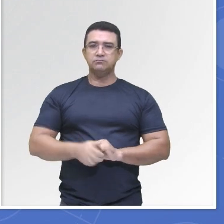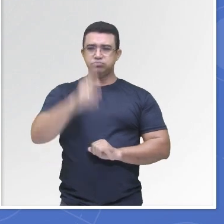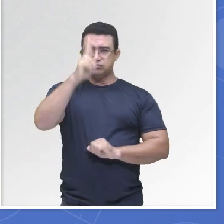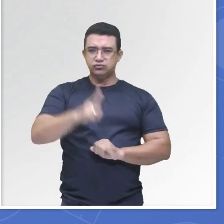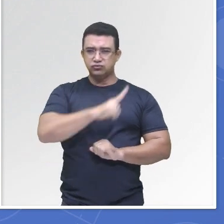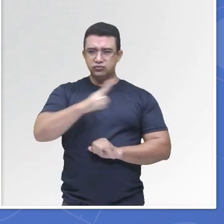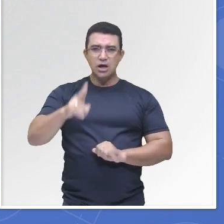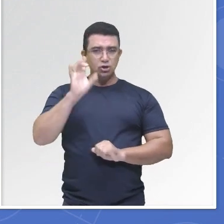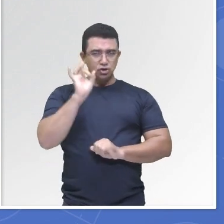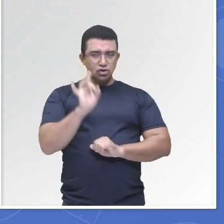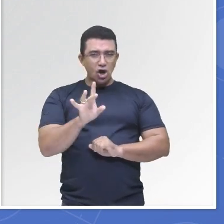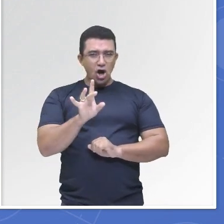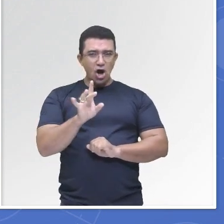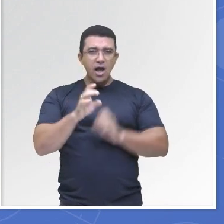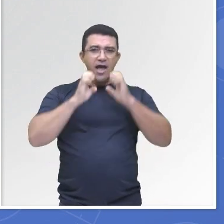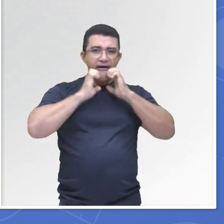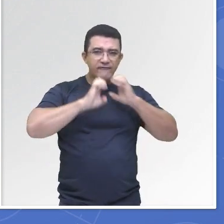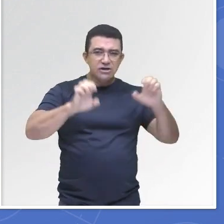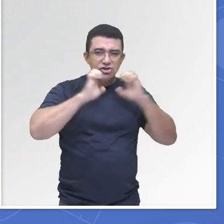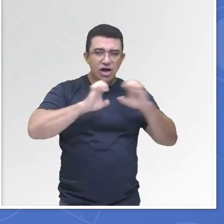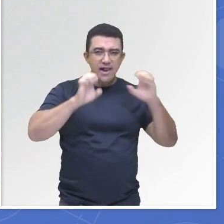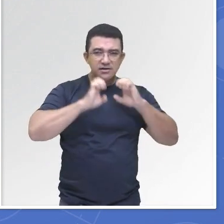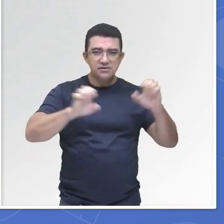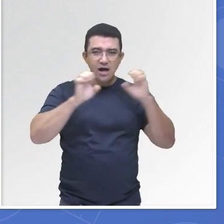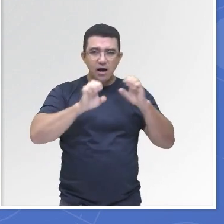tá? A gente tem um mapa aí